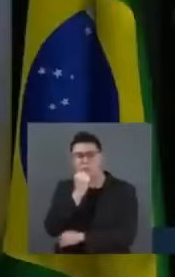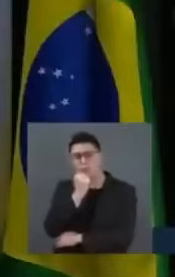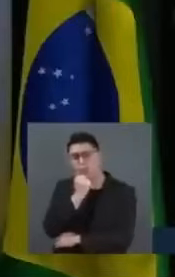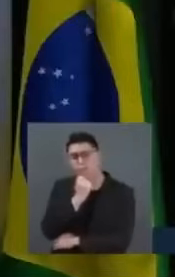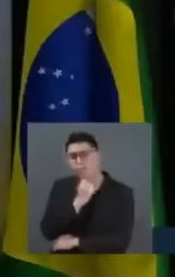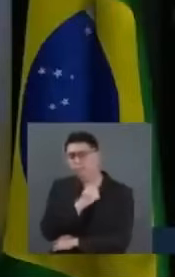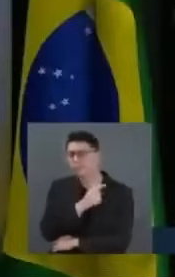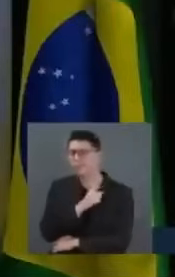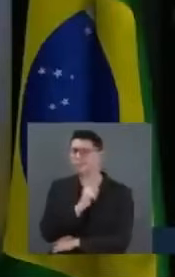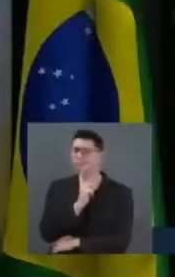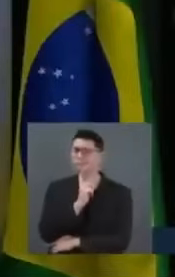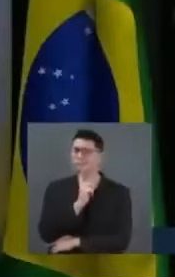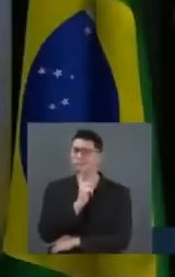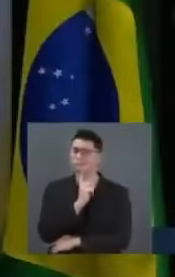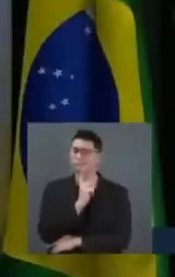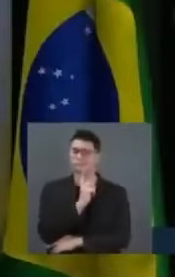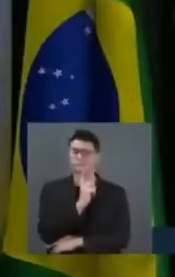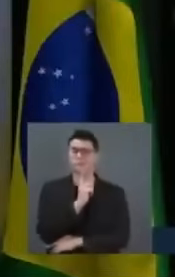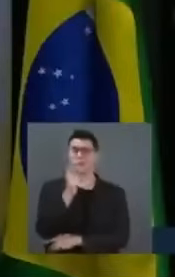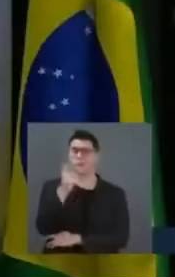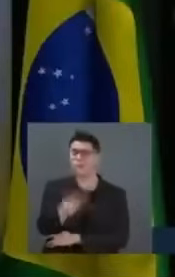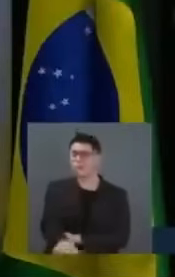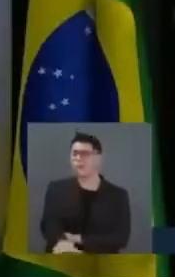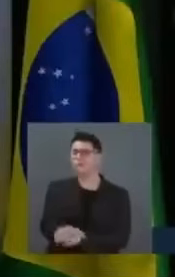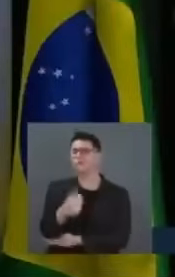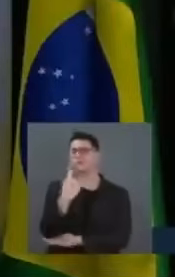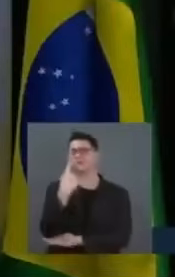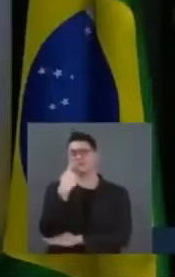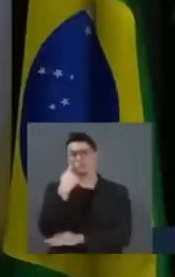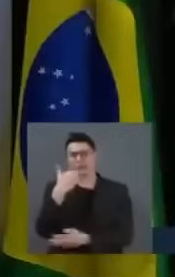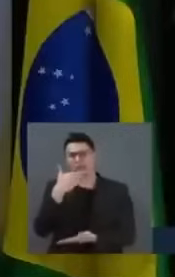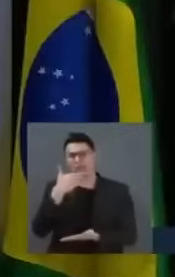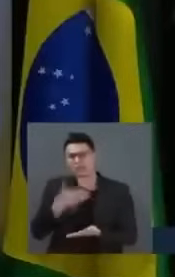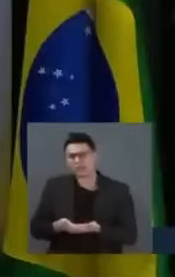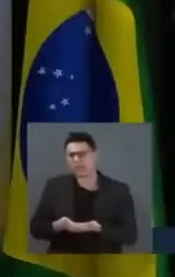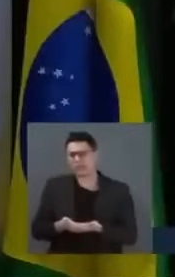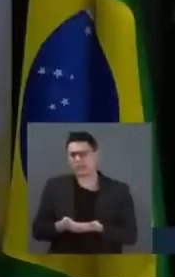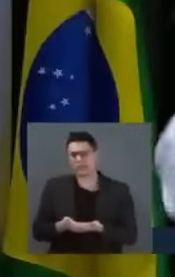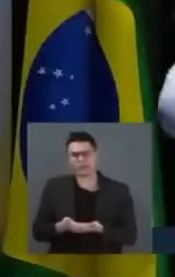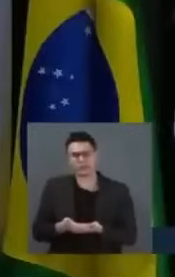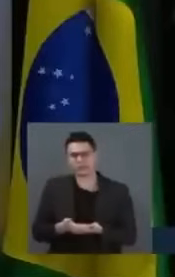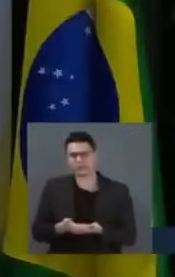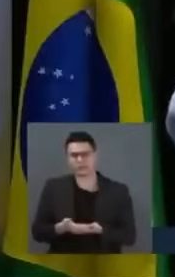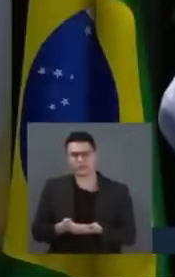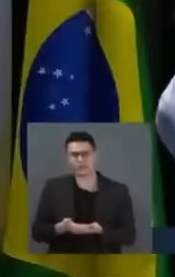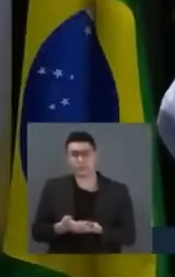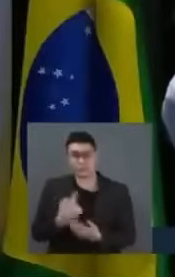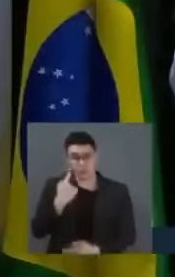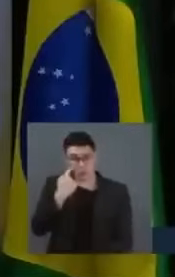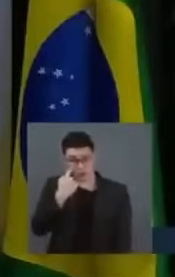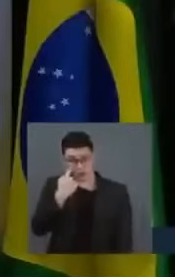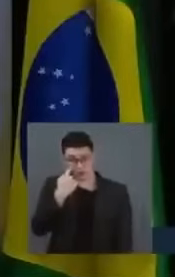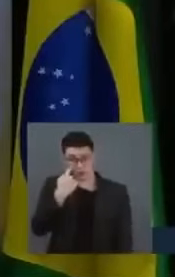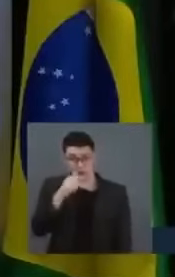É mais uma vez algo que nos choca. E o SUS,